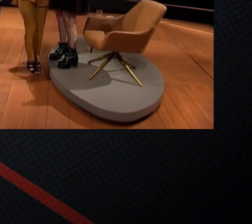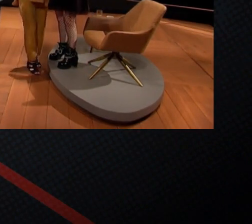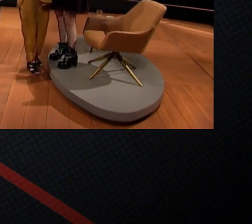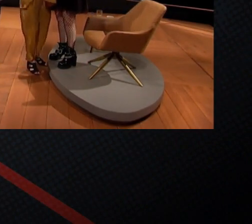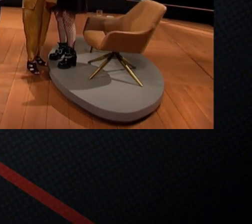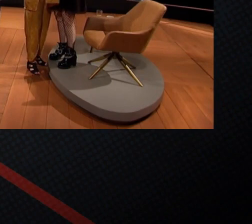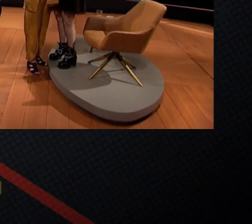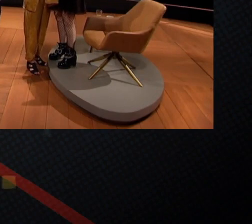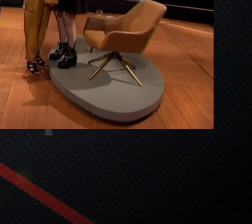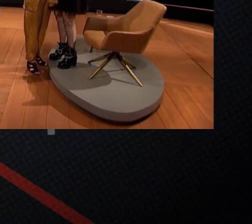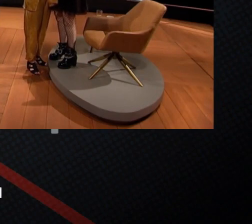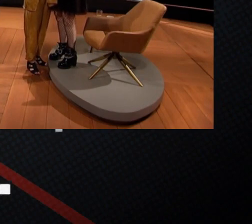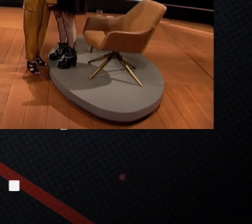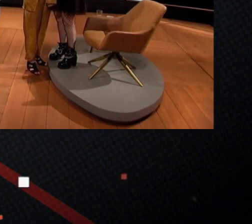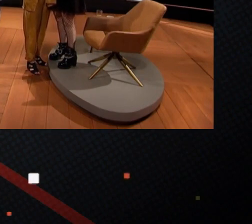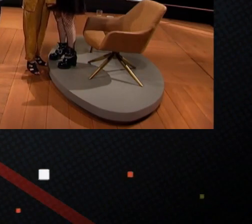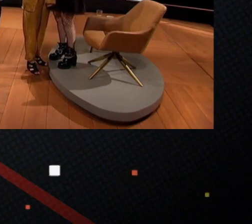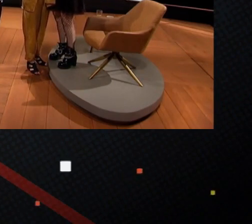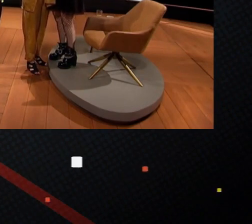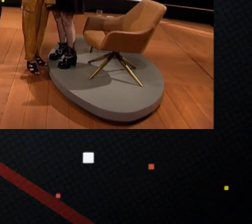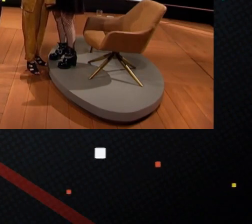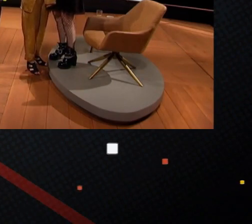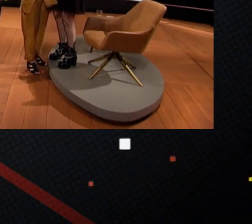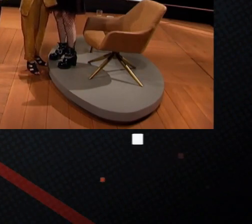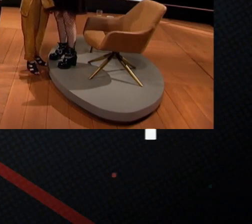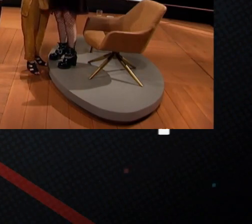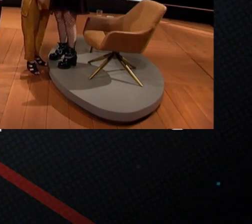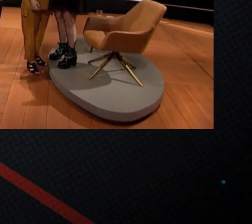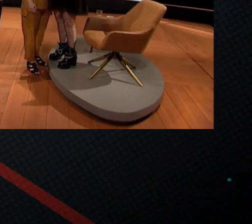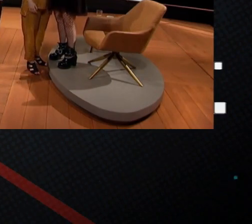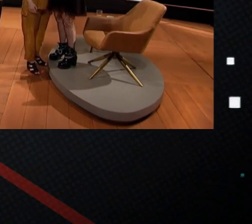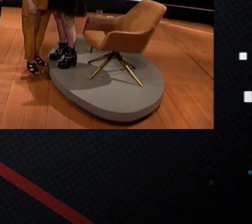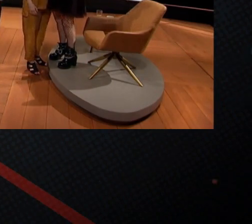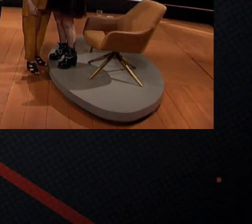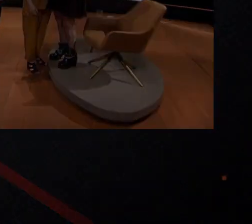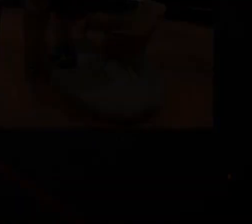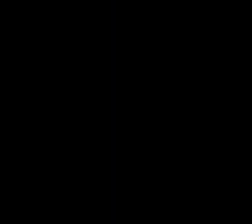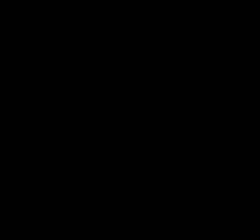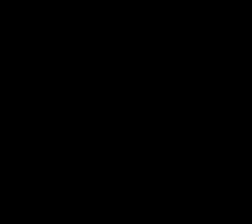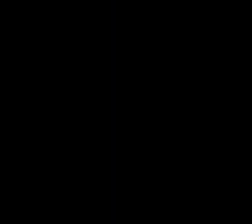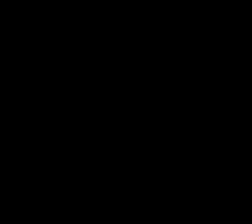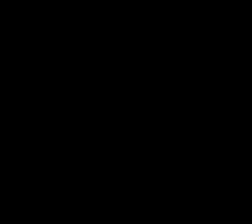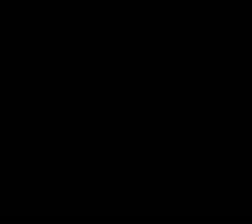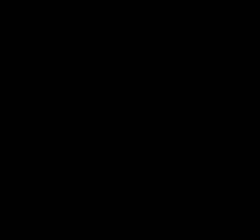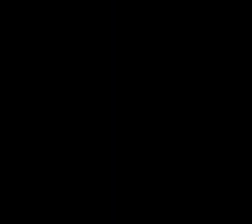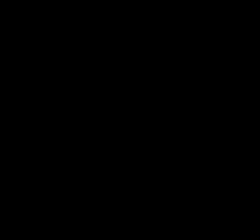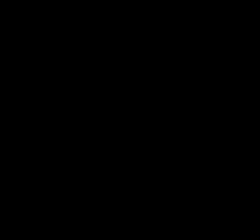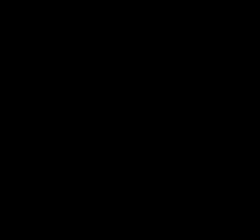Para ressetar o corpo, lá pro ancestral, vai no ancestral, aí o corpo...